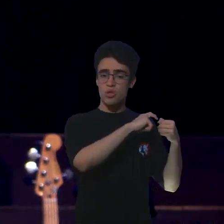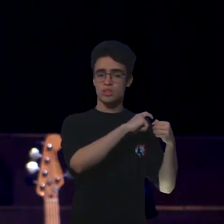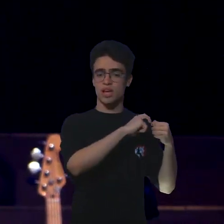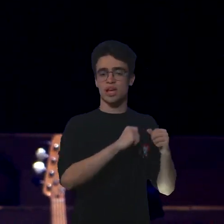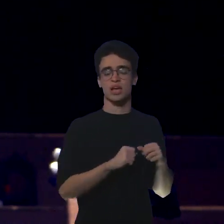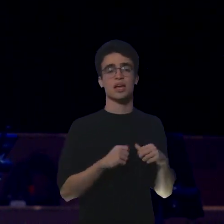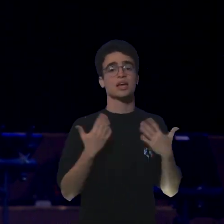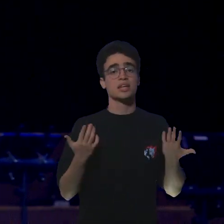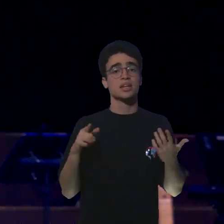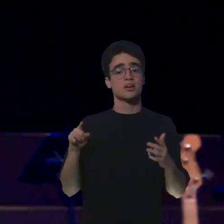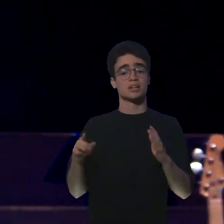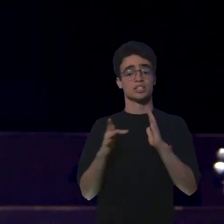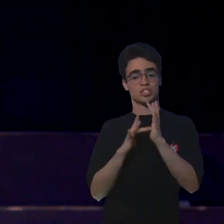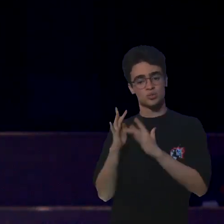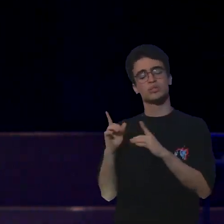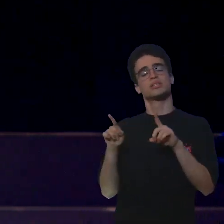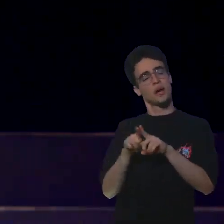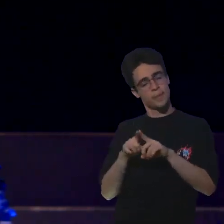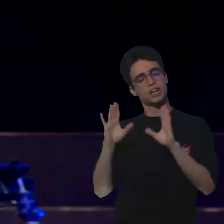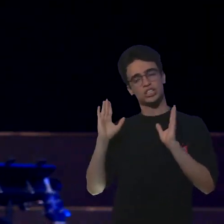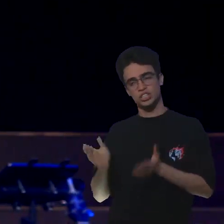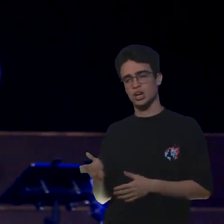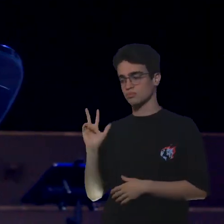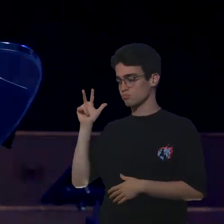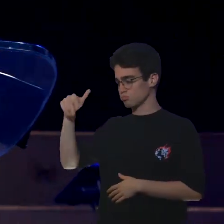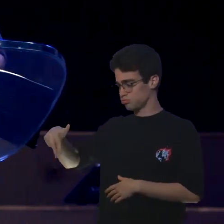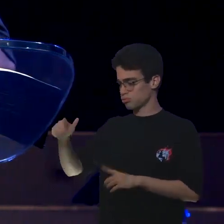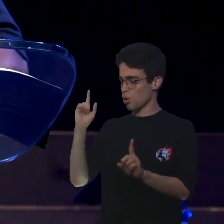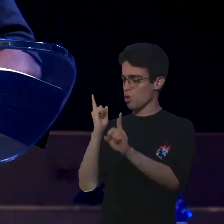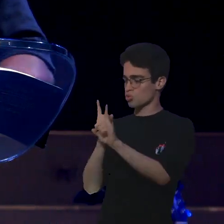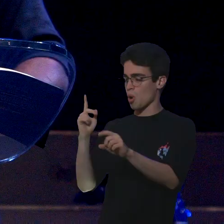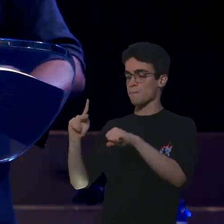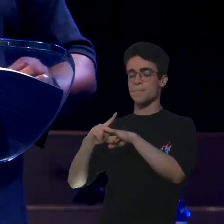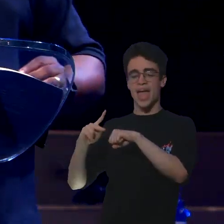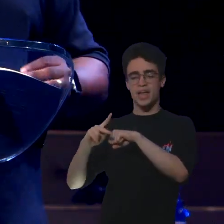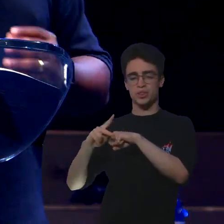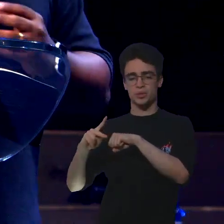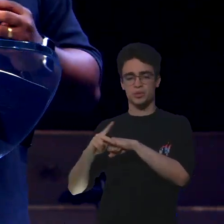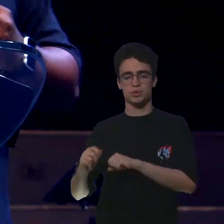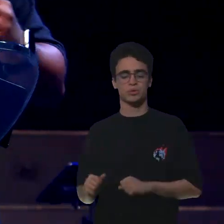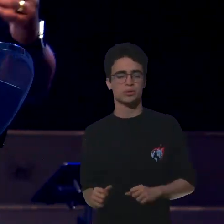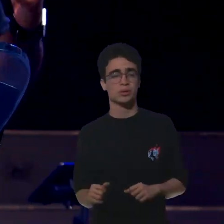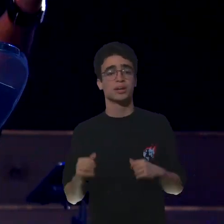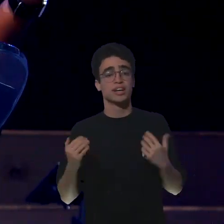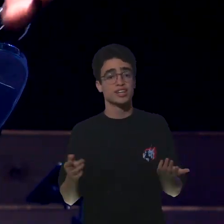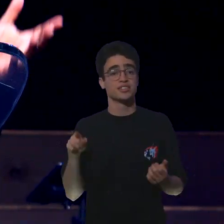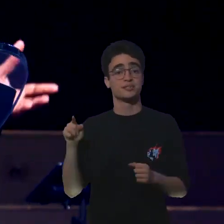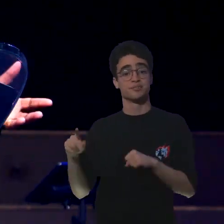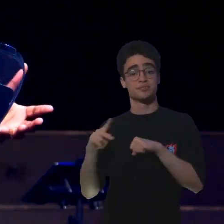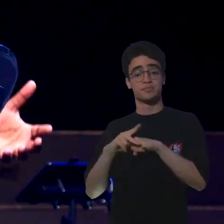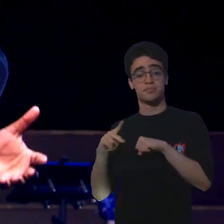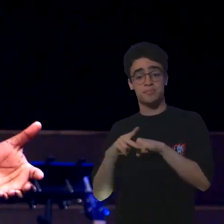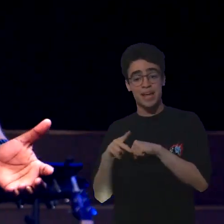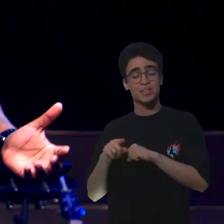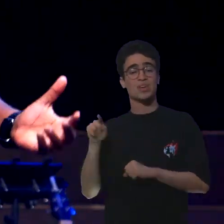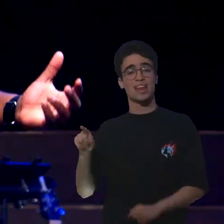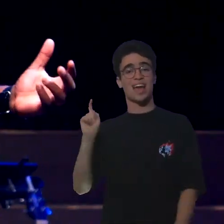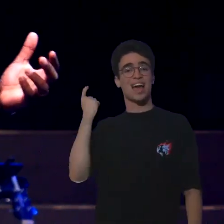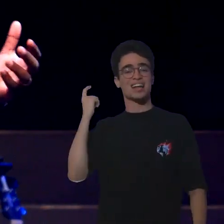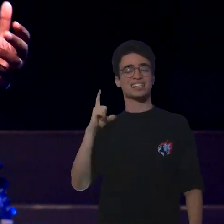teve um encontro foi com Pedro. E é interessante que Pedro foi aquele que negou